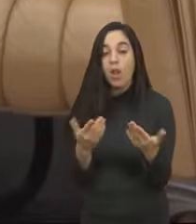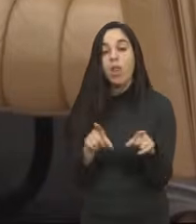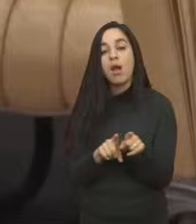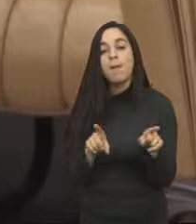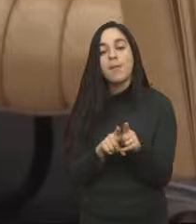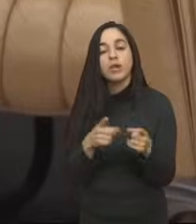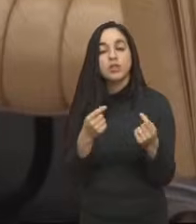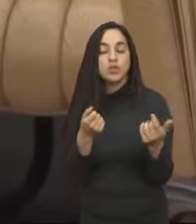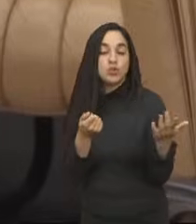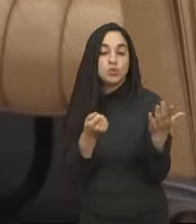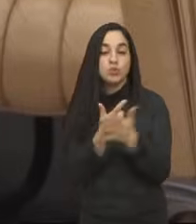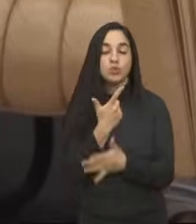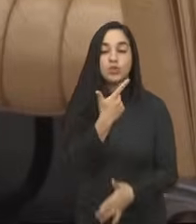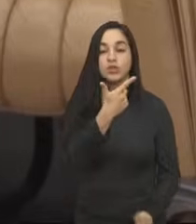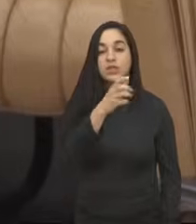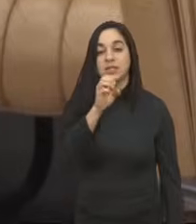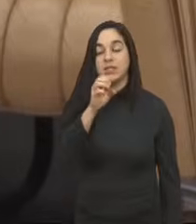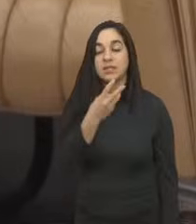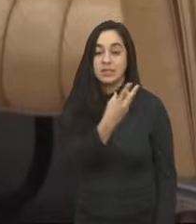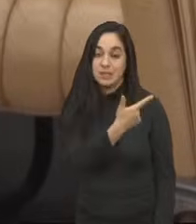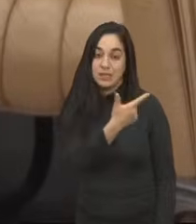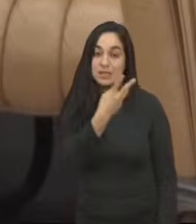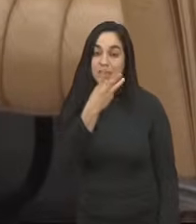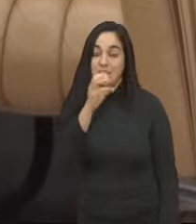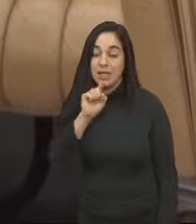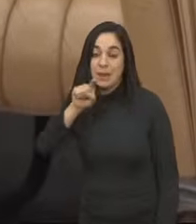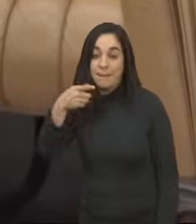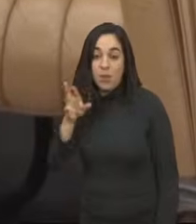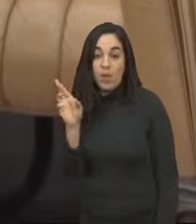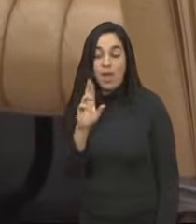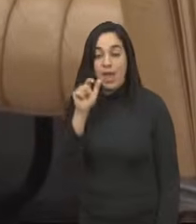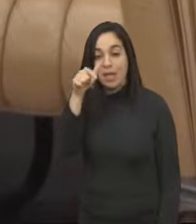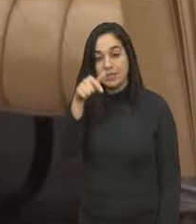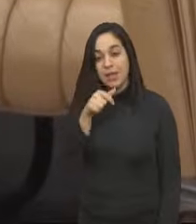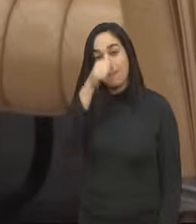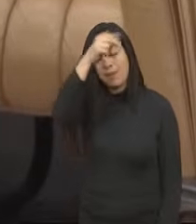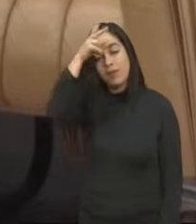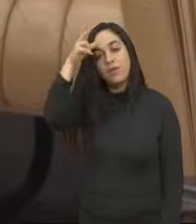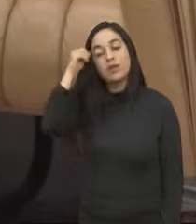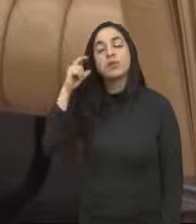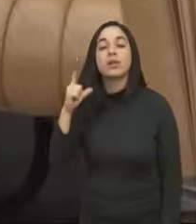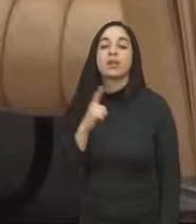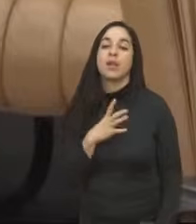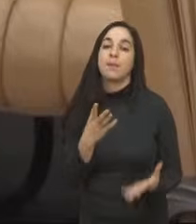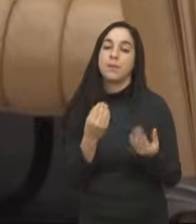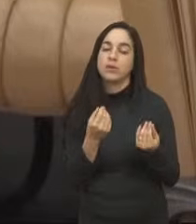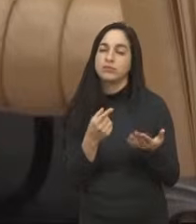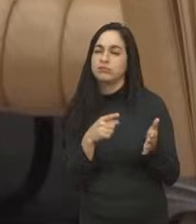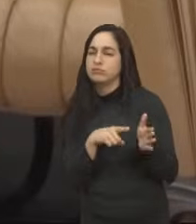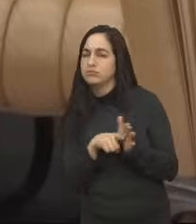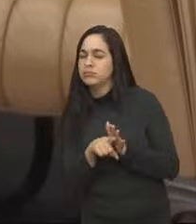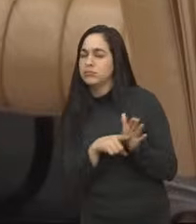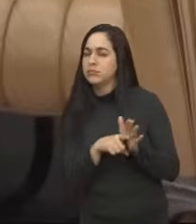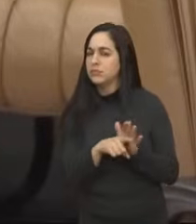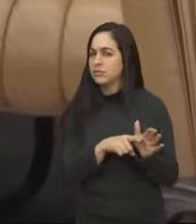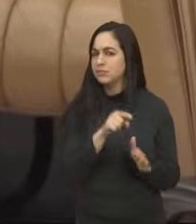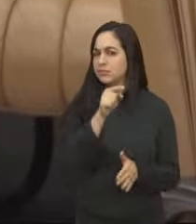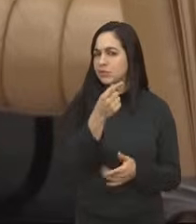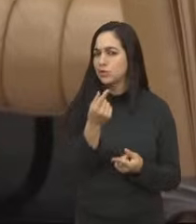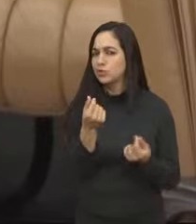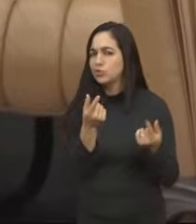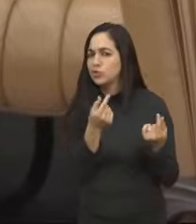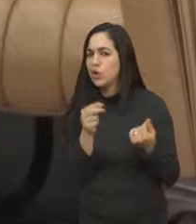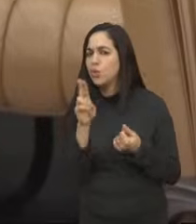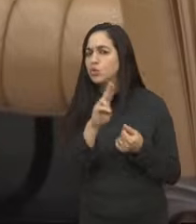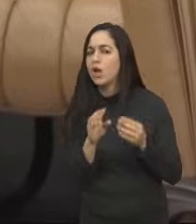Foi investido R$230 mil da Prefeitura. E existem várias suspeitas aí bastante relevantes sobre o emprego desses valores,